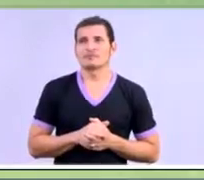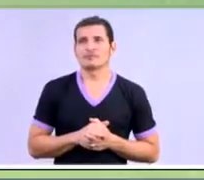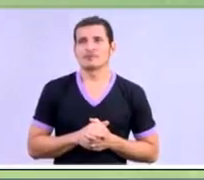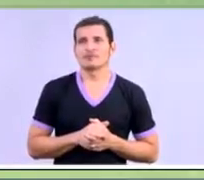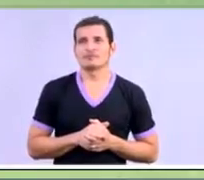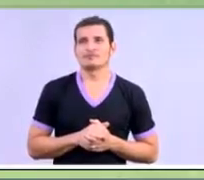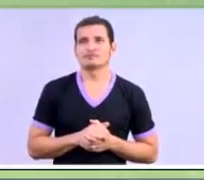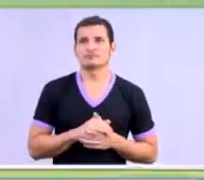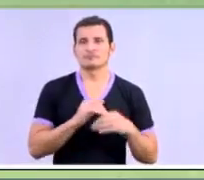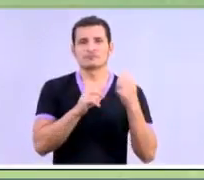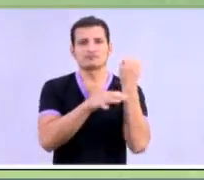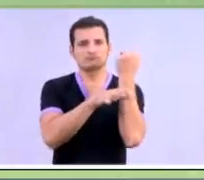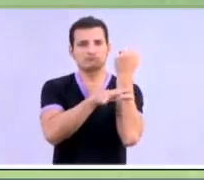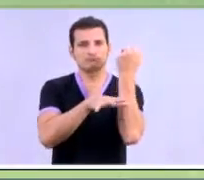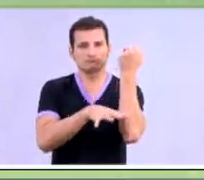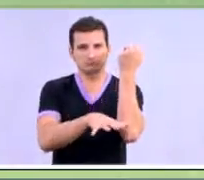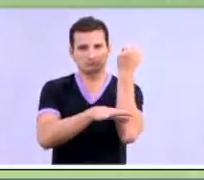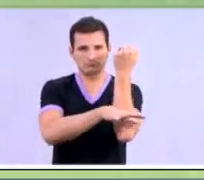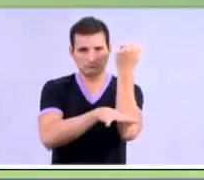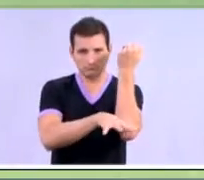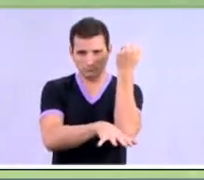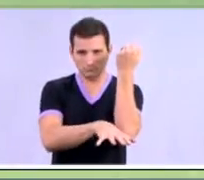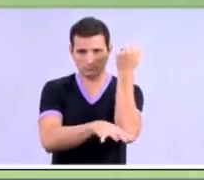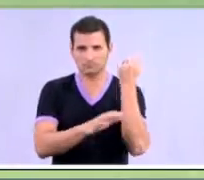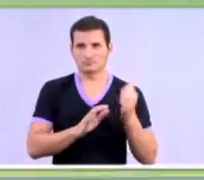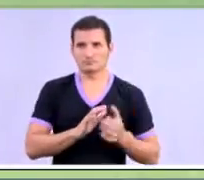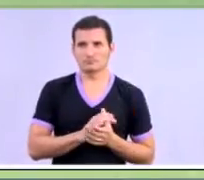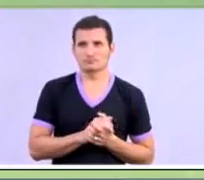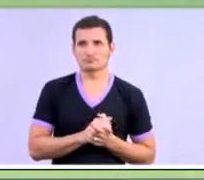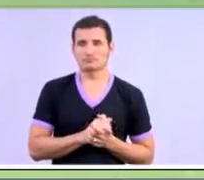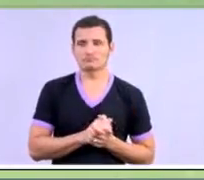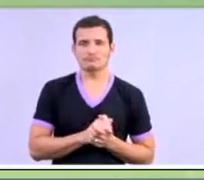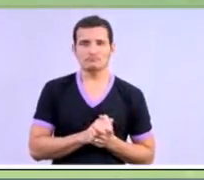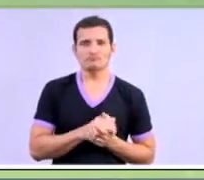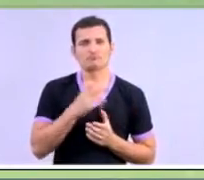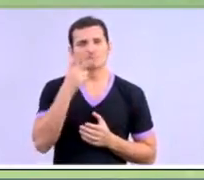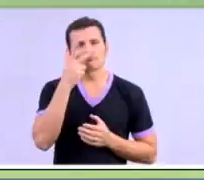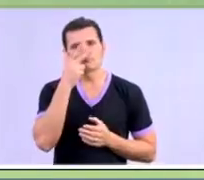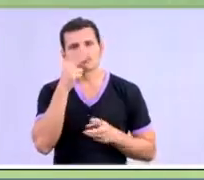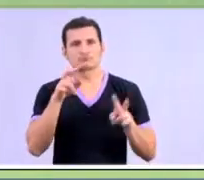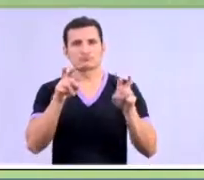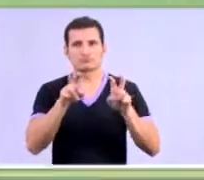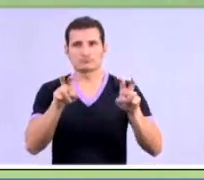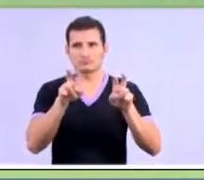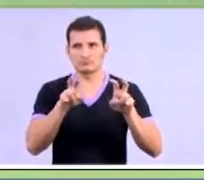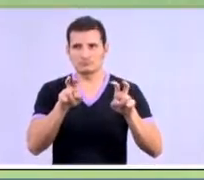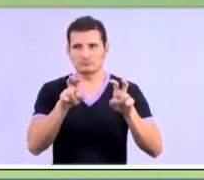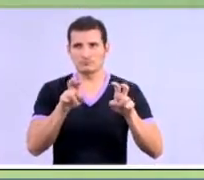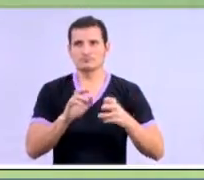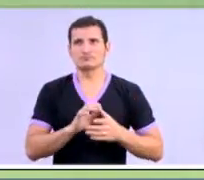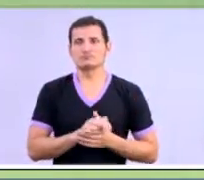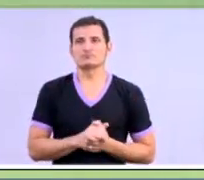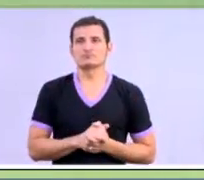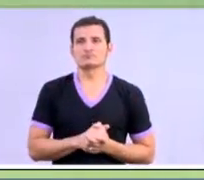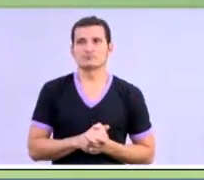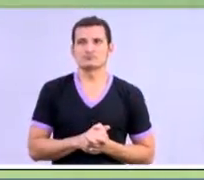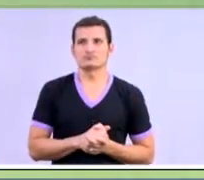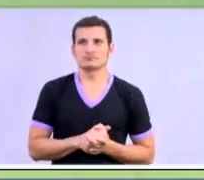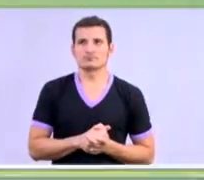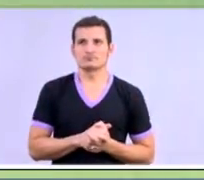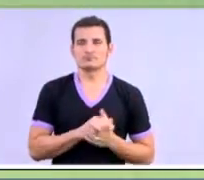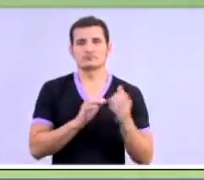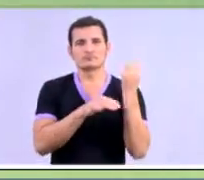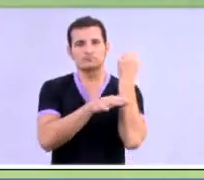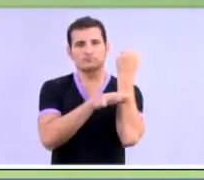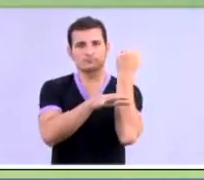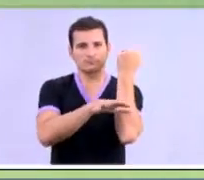vê que ele parece mesmo com um computador, mas é um pouco maior às vezes. Um computador, um servidor de